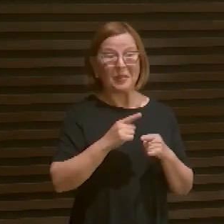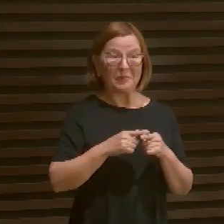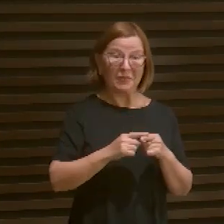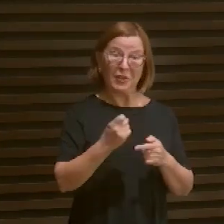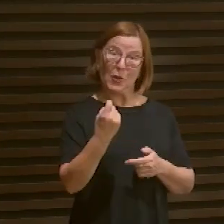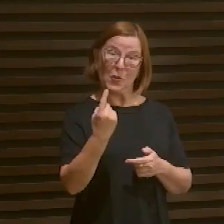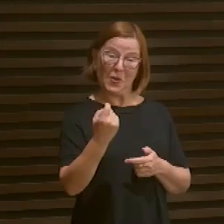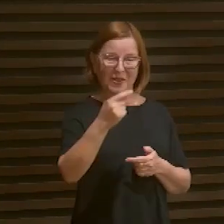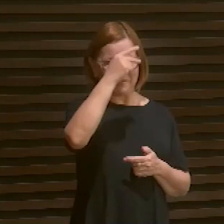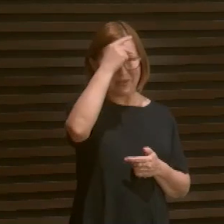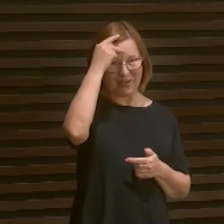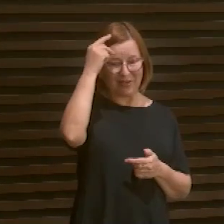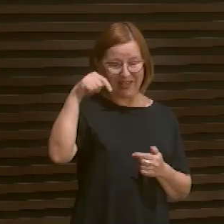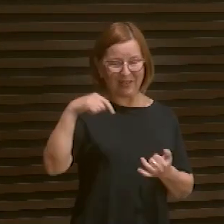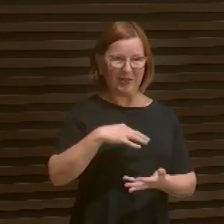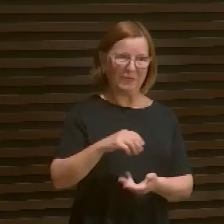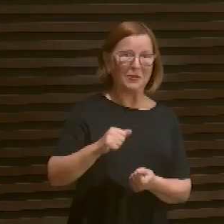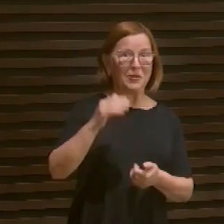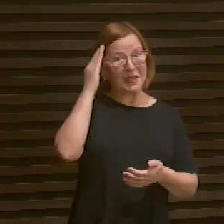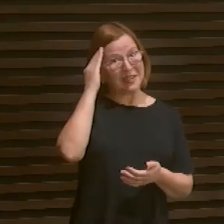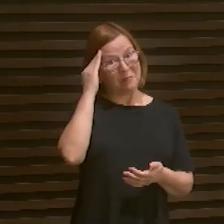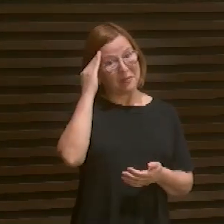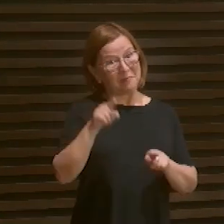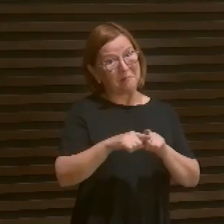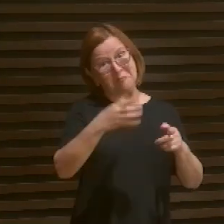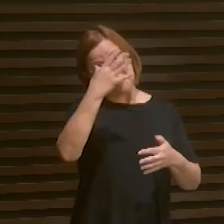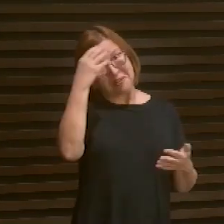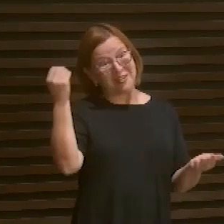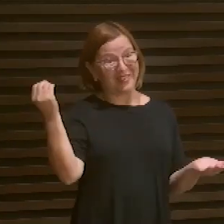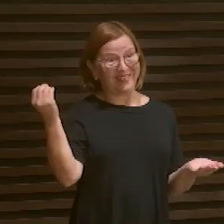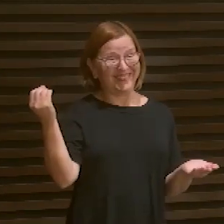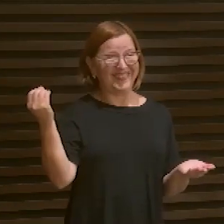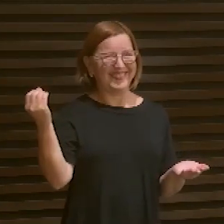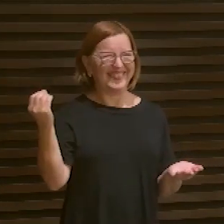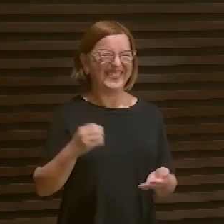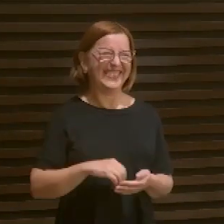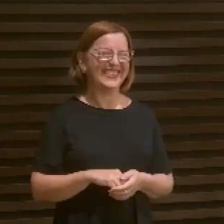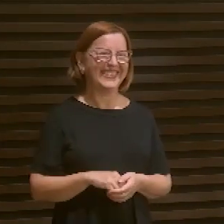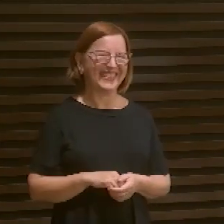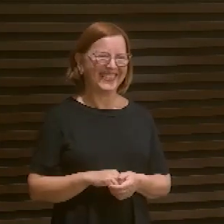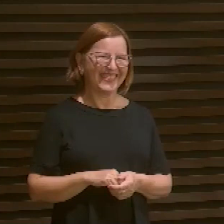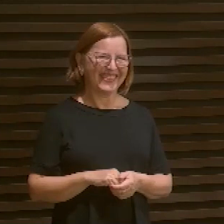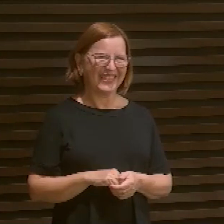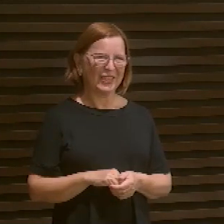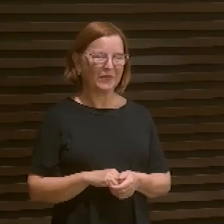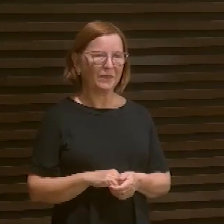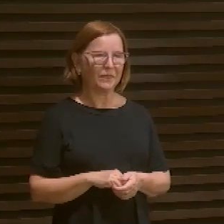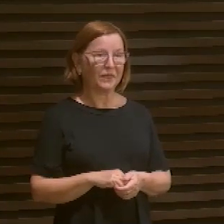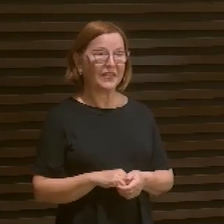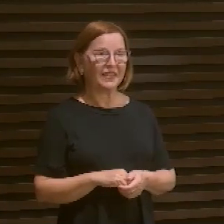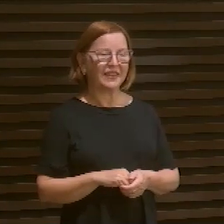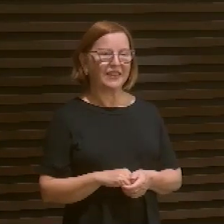única pessoa na face da terra que sabia e se esqueceu, né? Então, o escritor